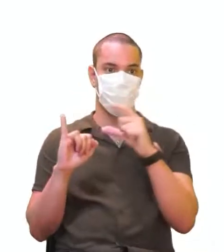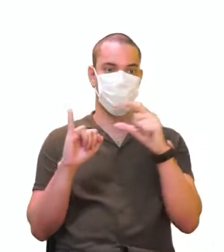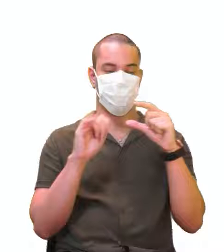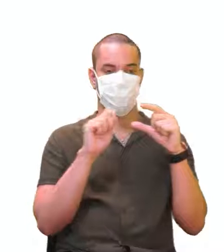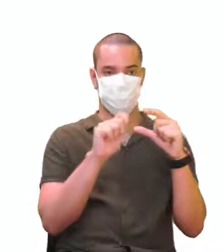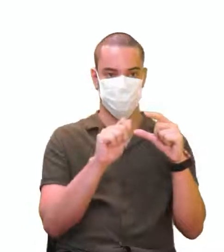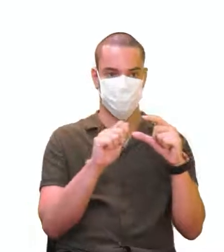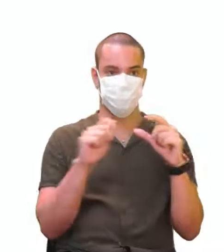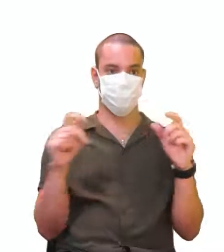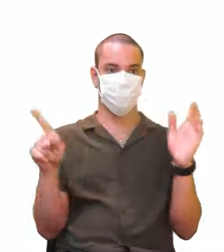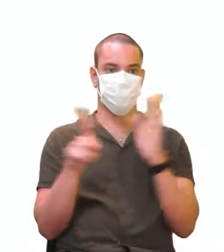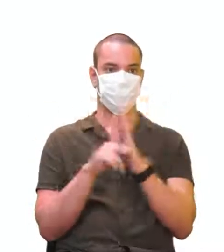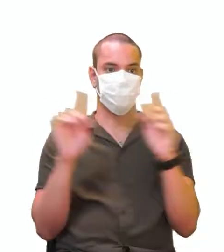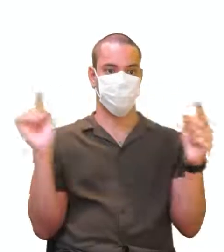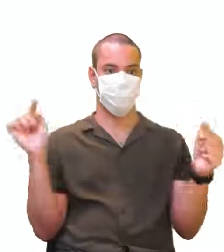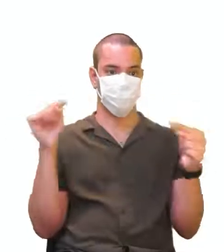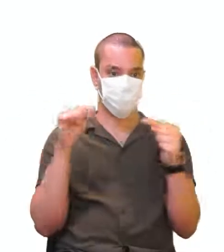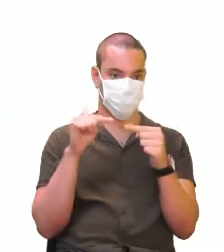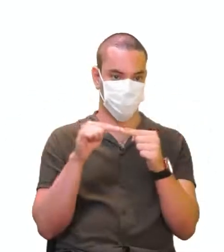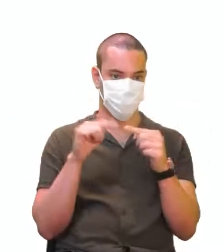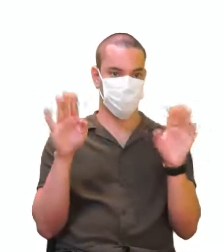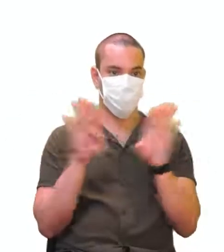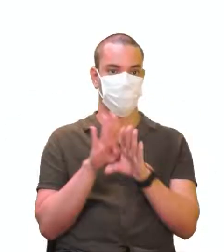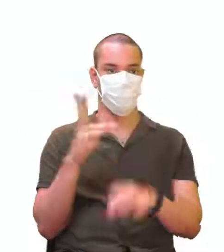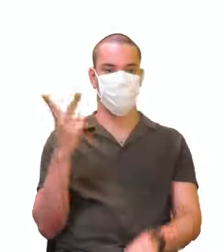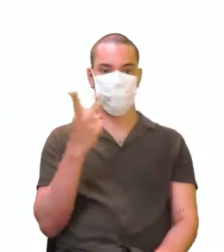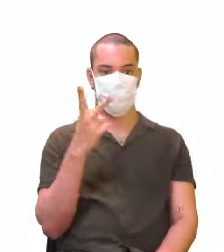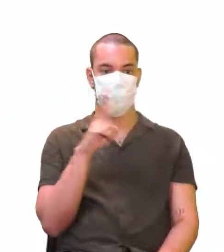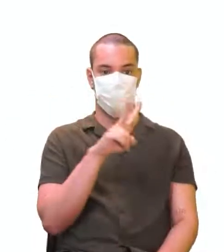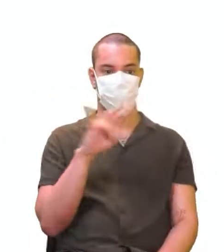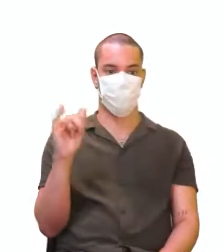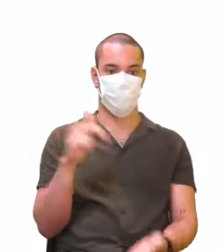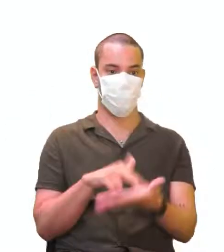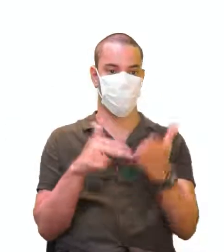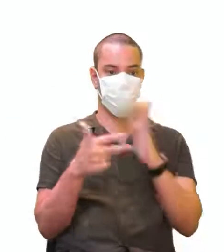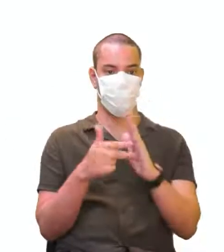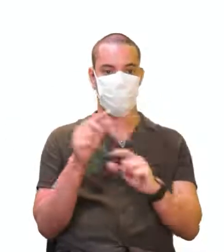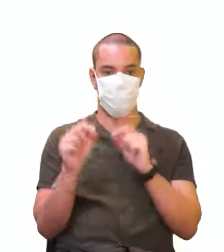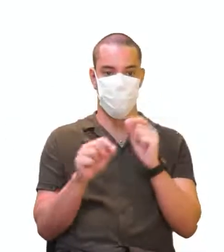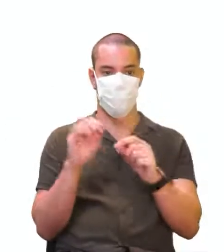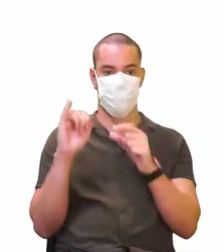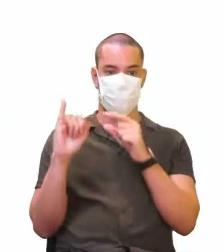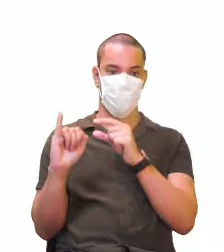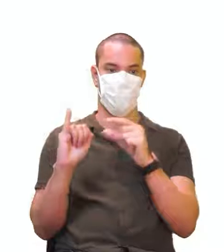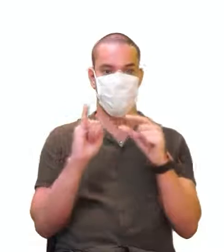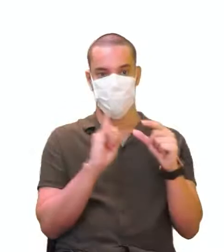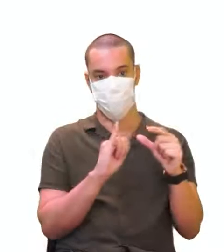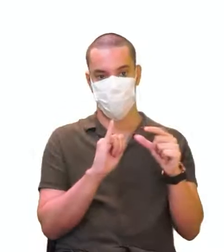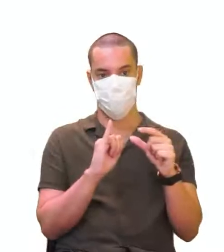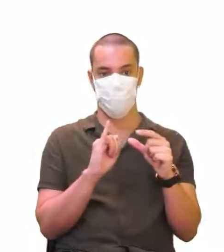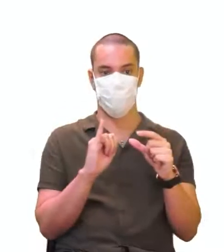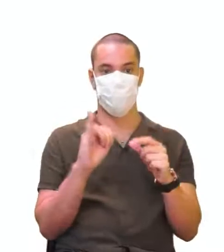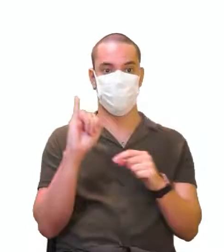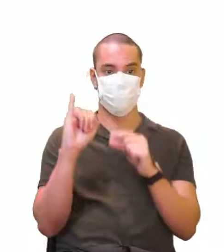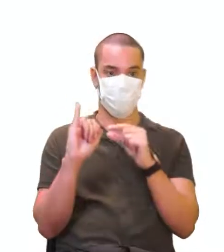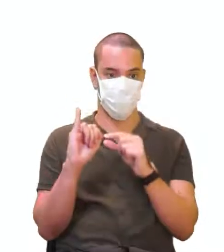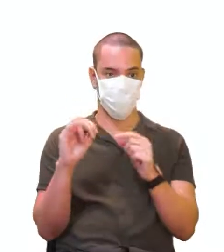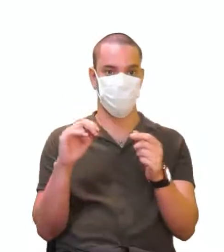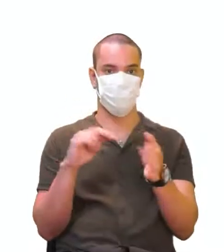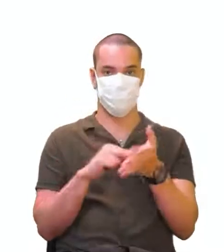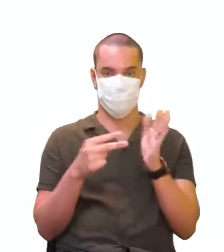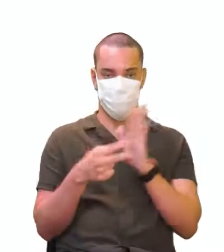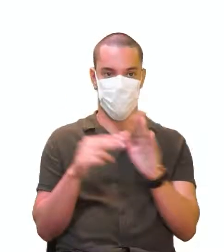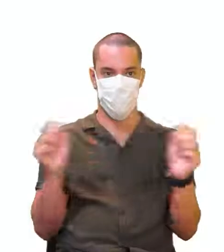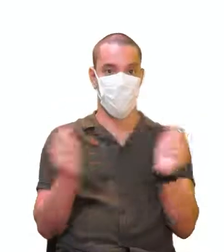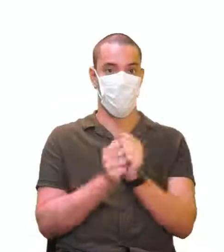esses cromossomos homólogos aqui. Esses dois aqui vão ser isão-azão, izinho.